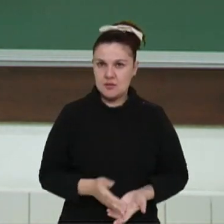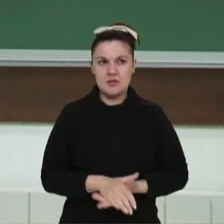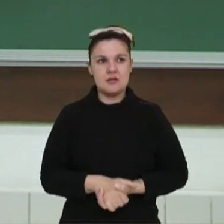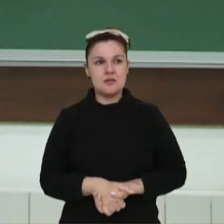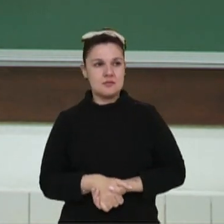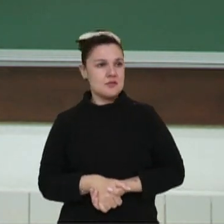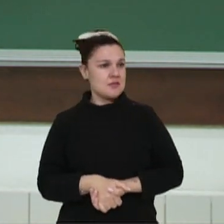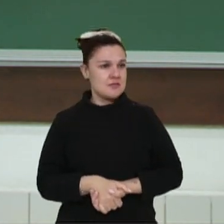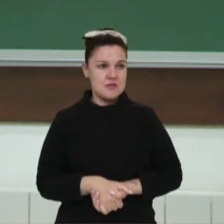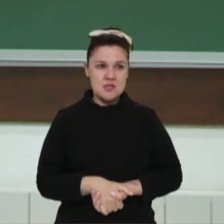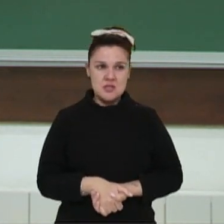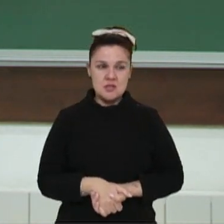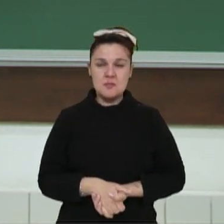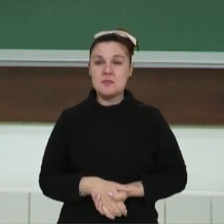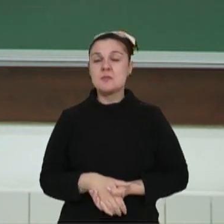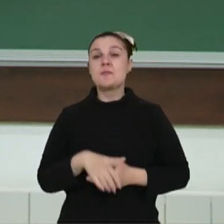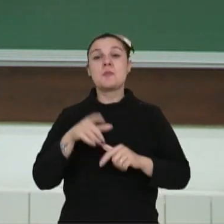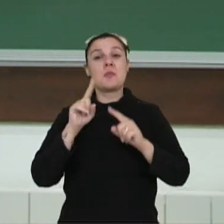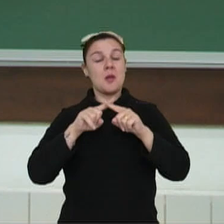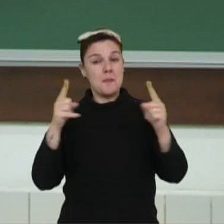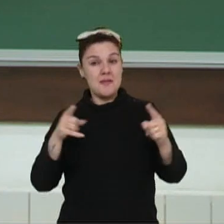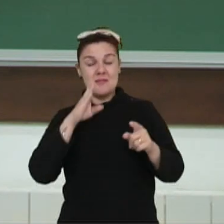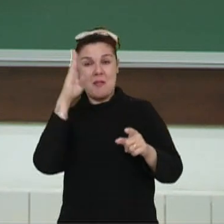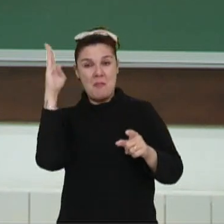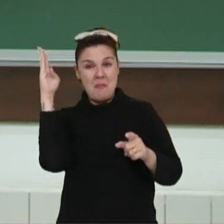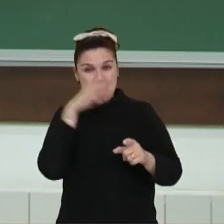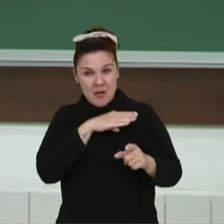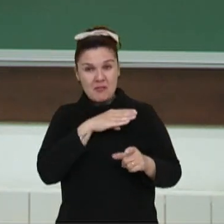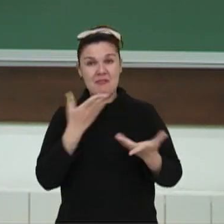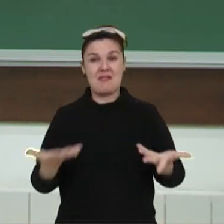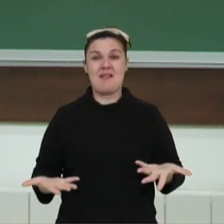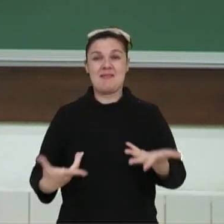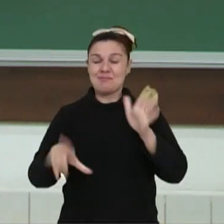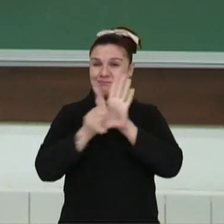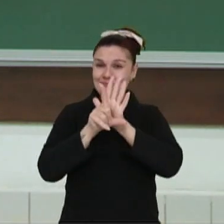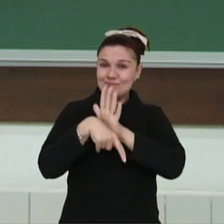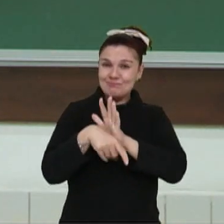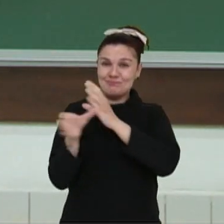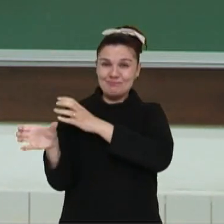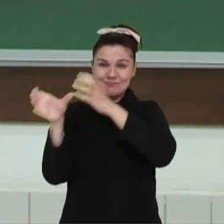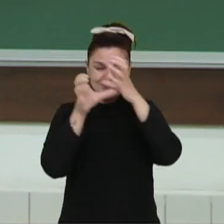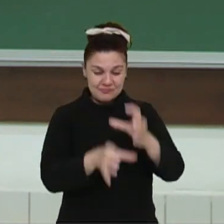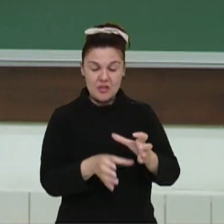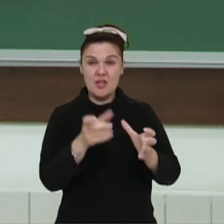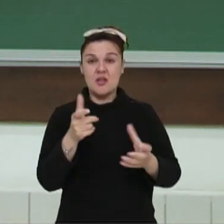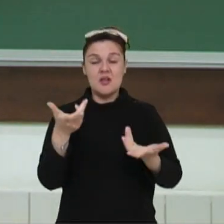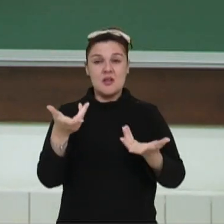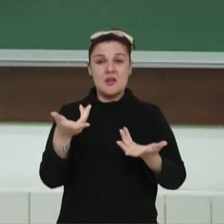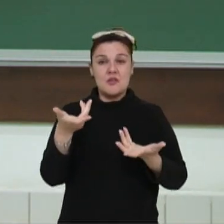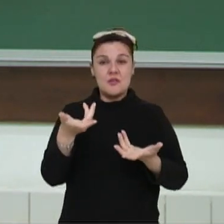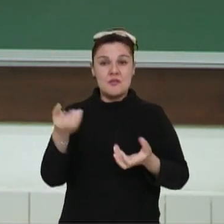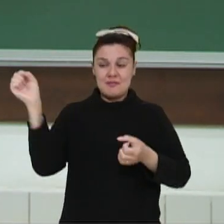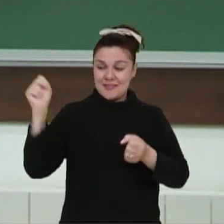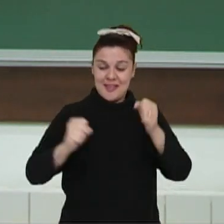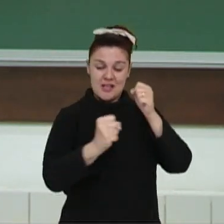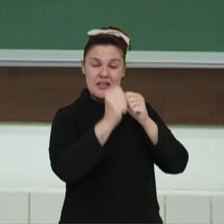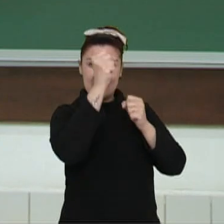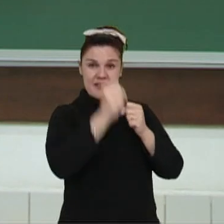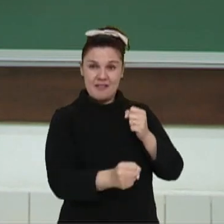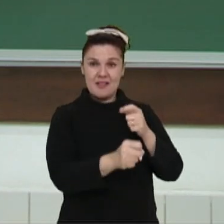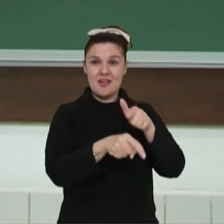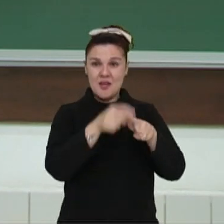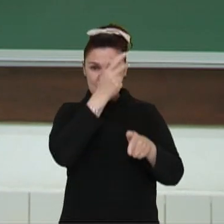né? Que não era só aqui, mas o crime que foi isso, né? De você, desse tráfico negreiro